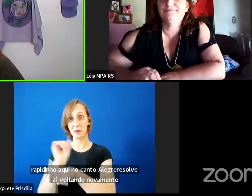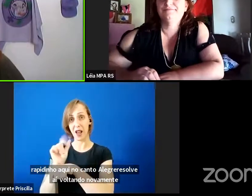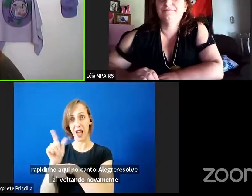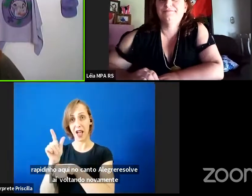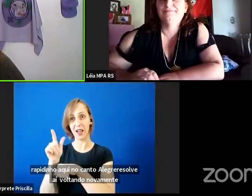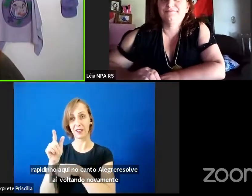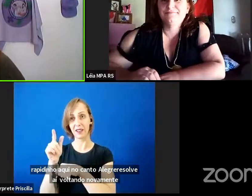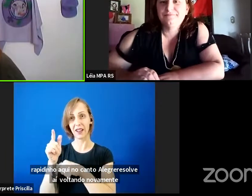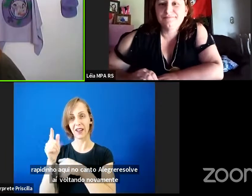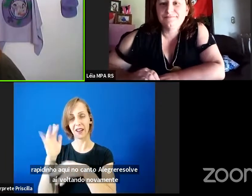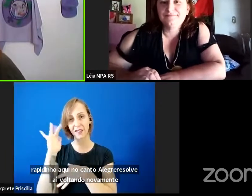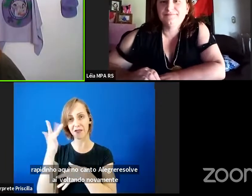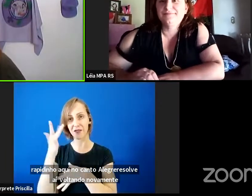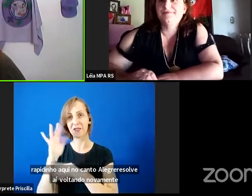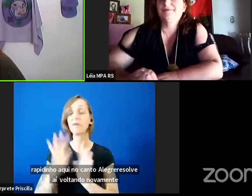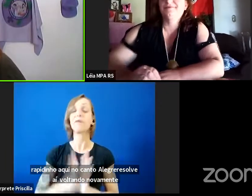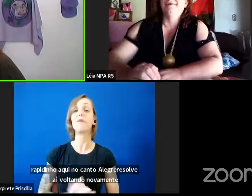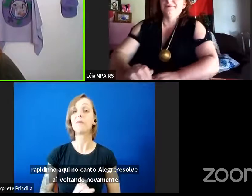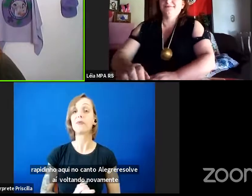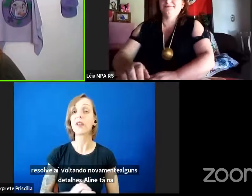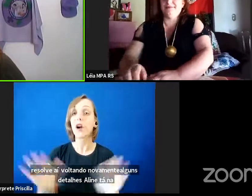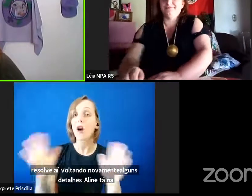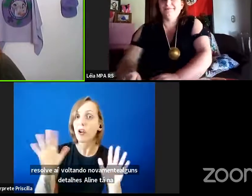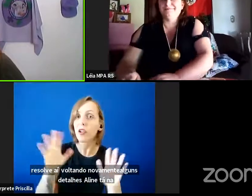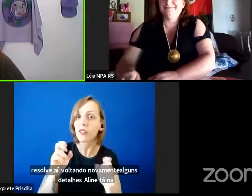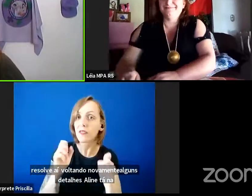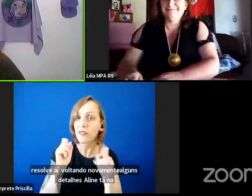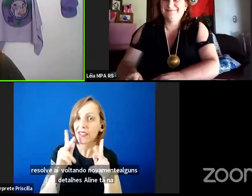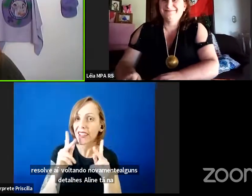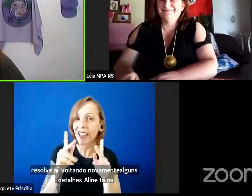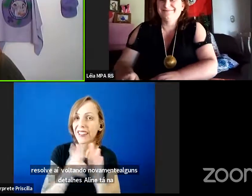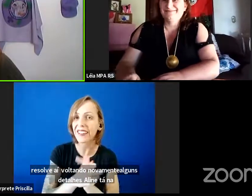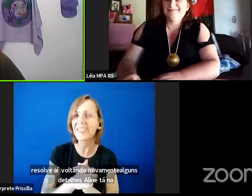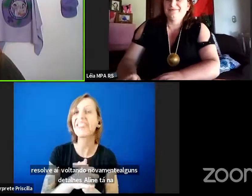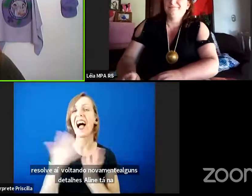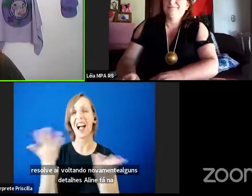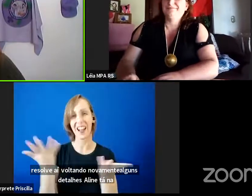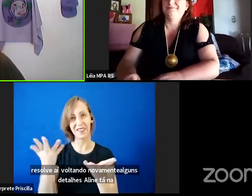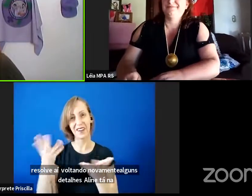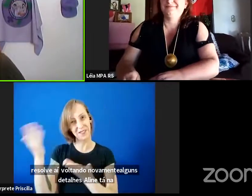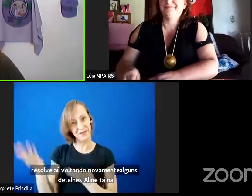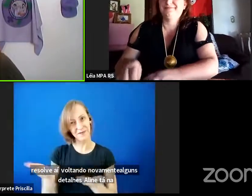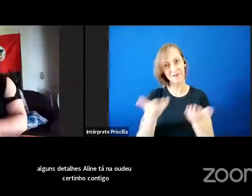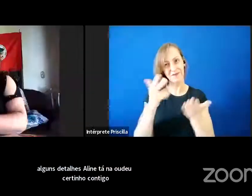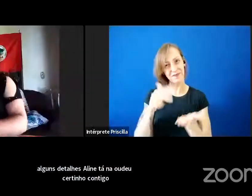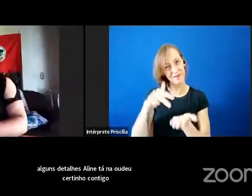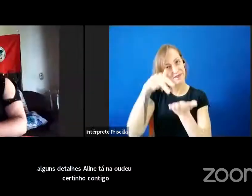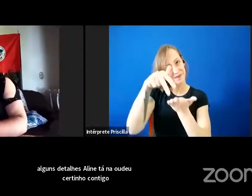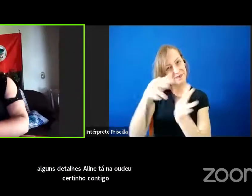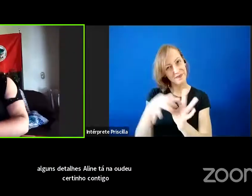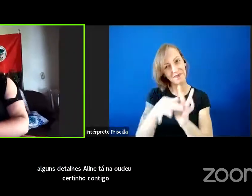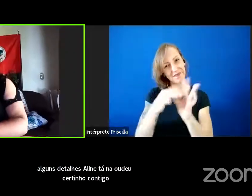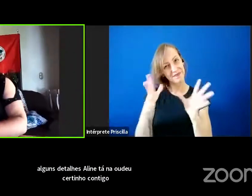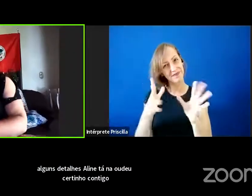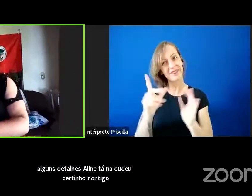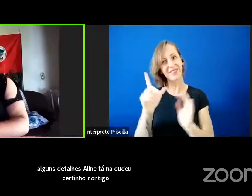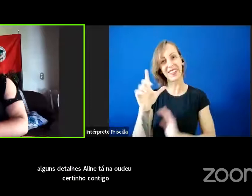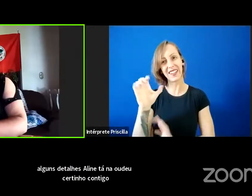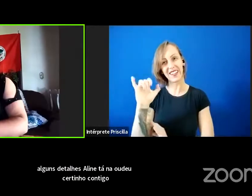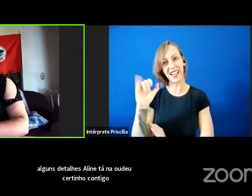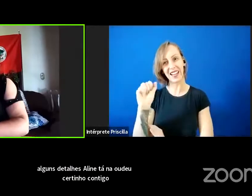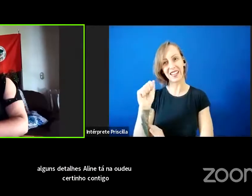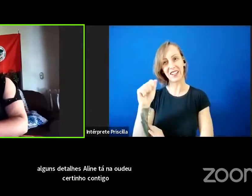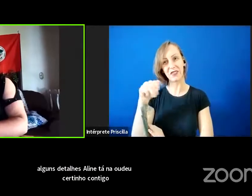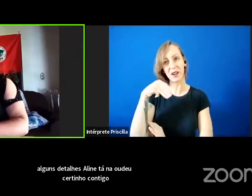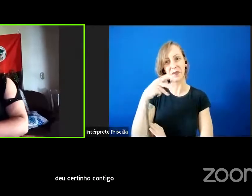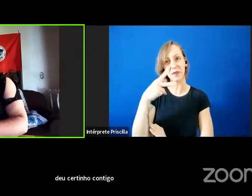gente está na... Oi, Leia, deu certinho. Vai lá que a palavra está contigo. Leia do MPA com vocês. Obrigada. Então, boa